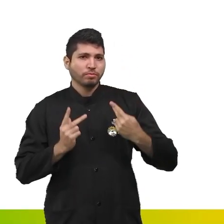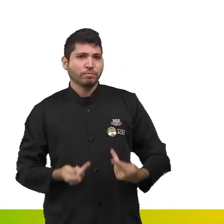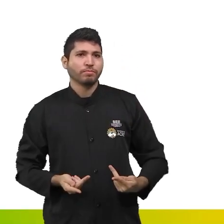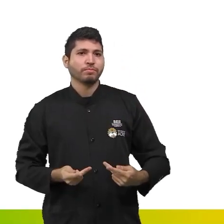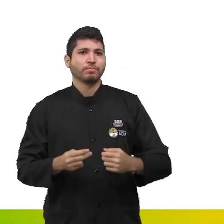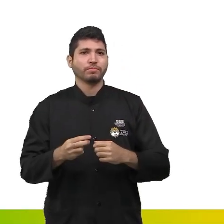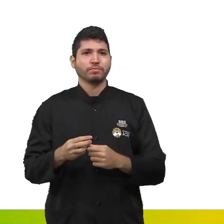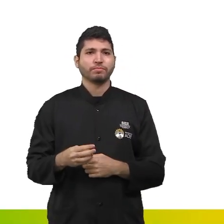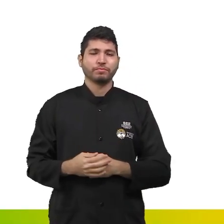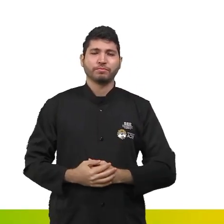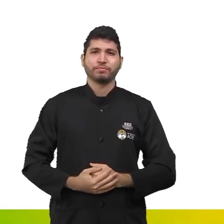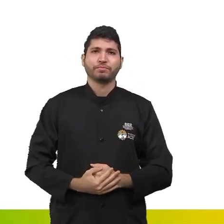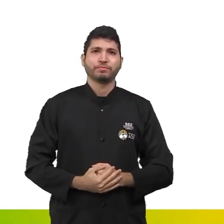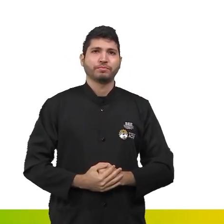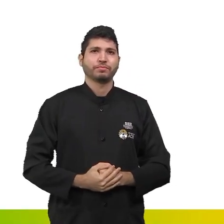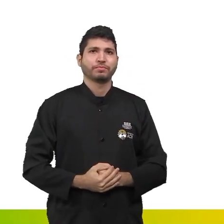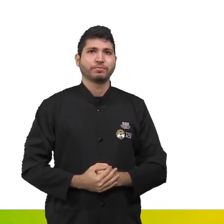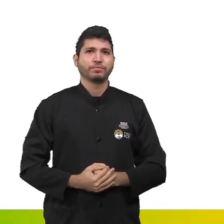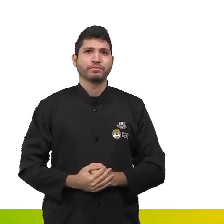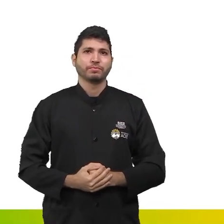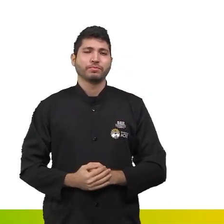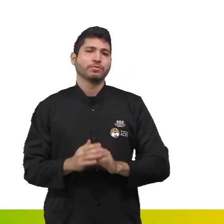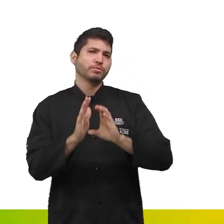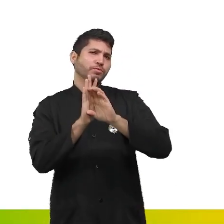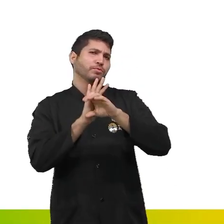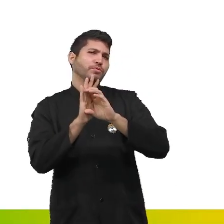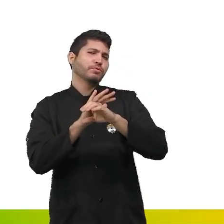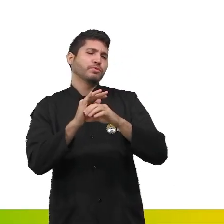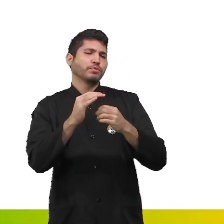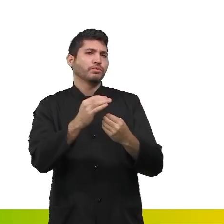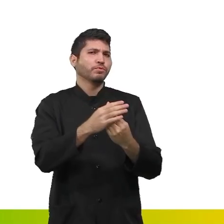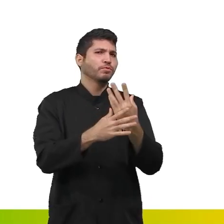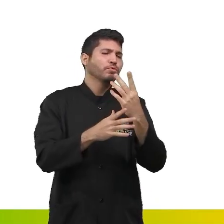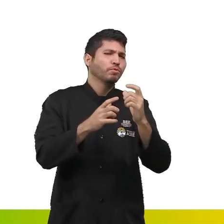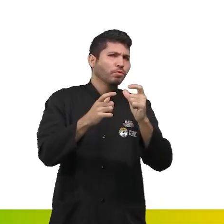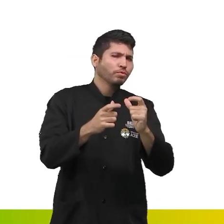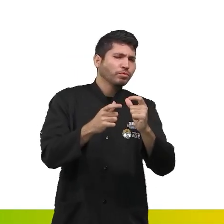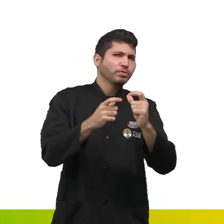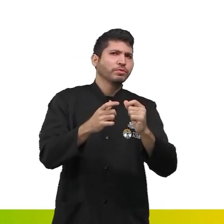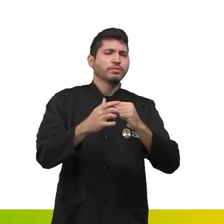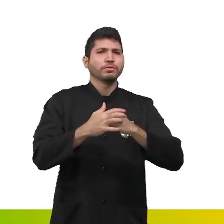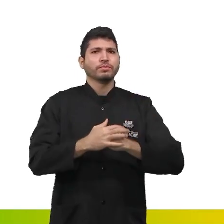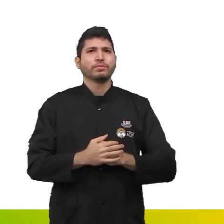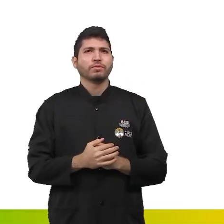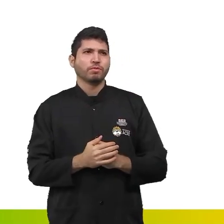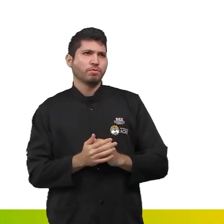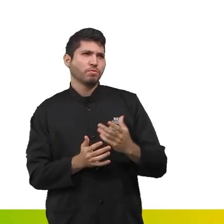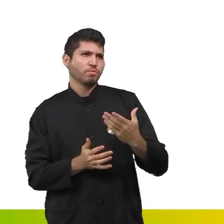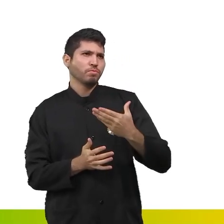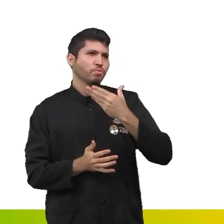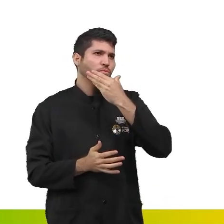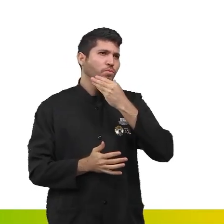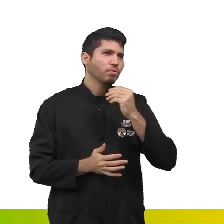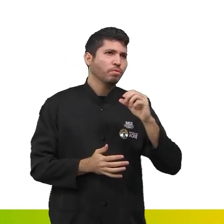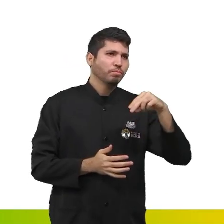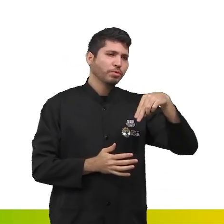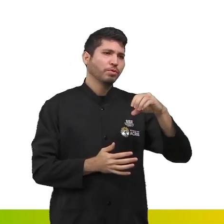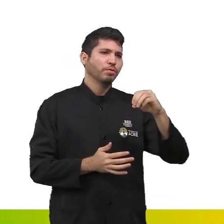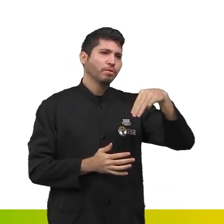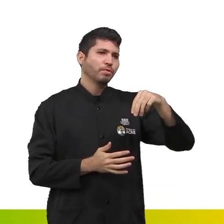civilização, não é? Onde ele surge? Em que momento nós podemos dizer assim, o homem nômade se